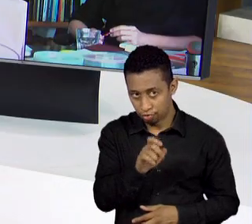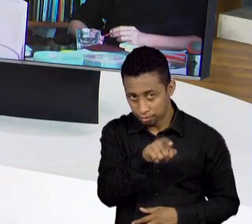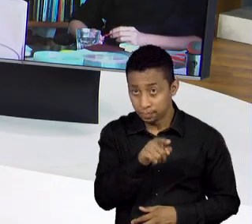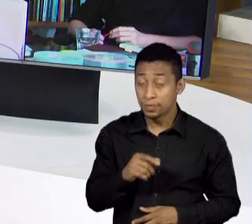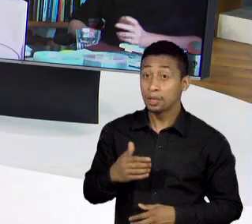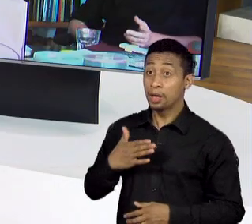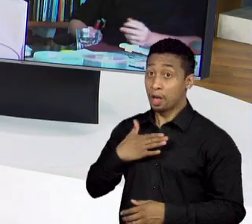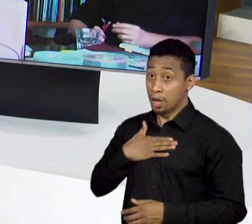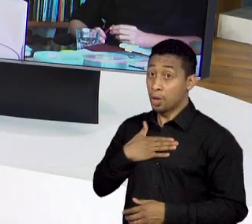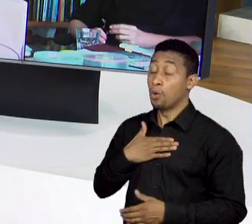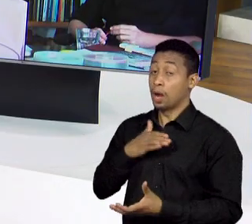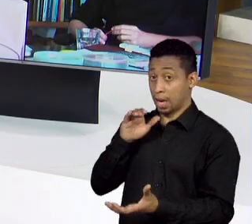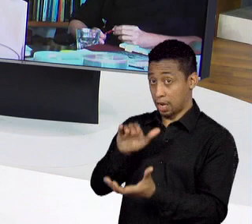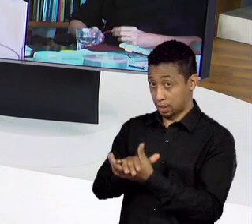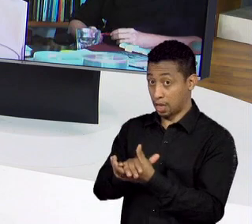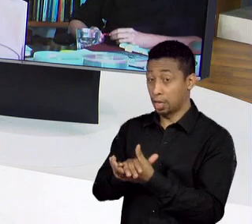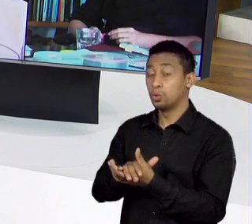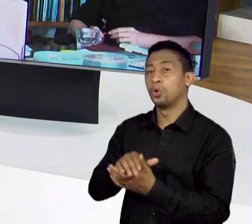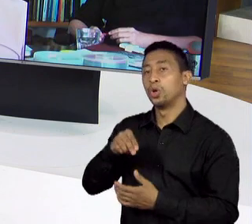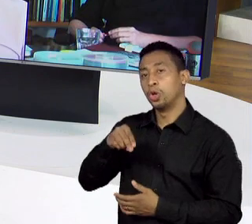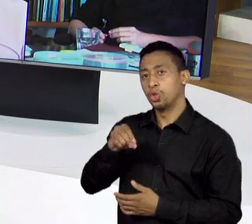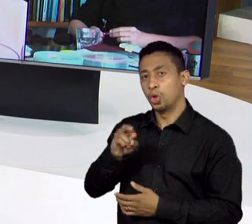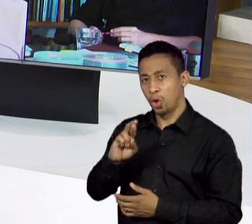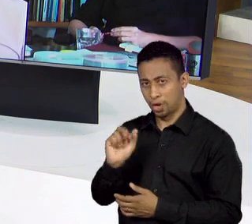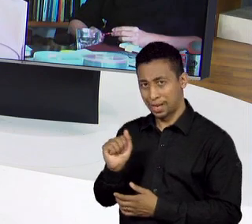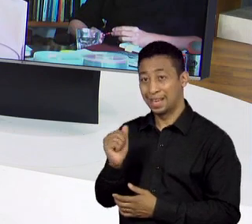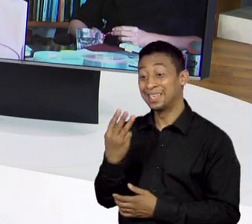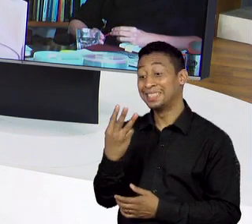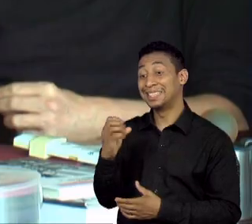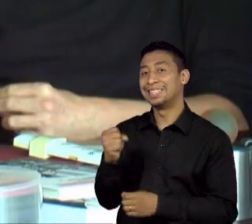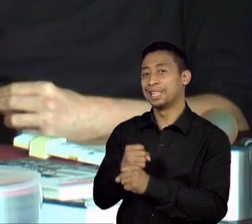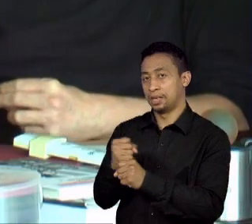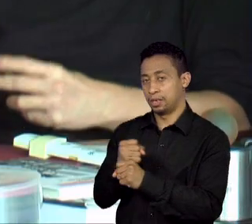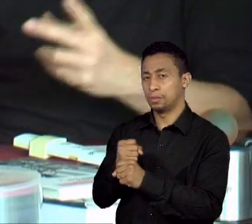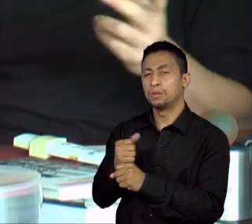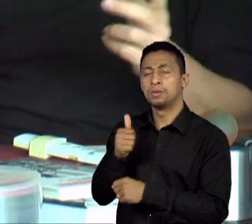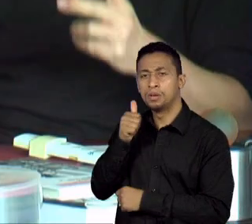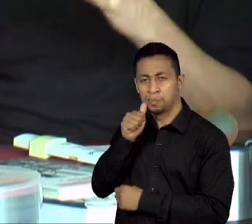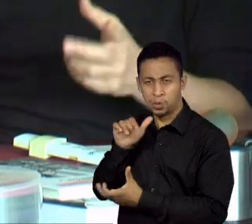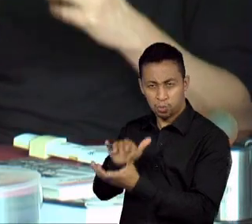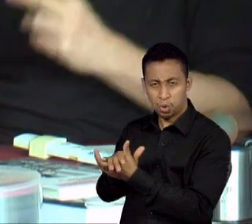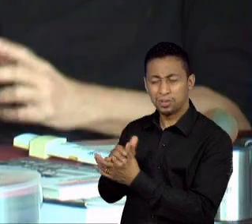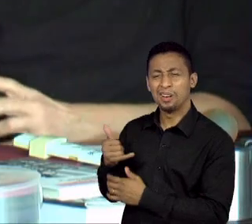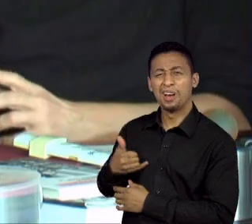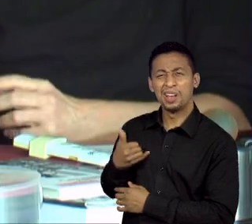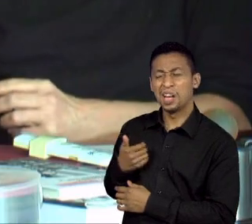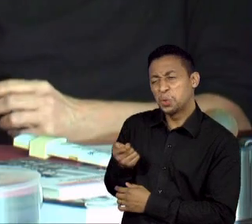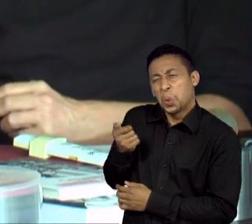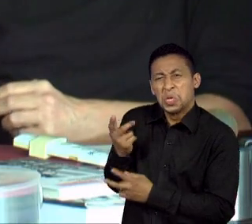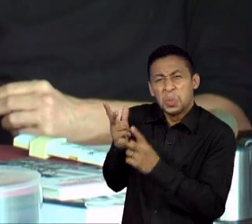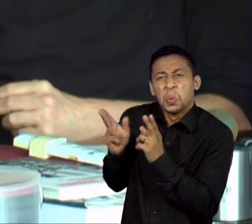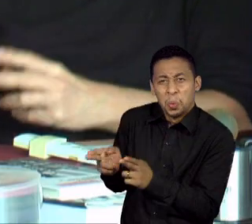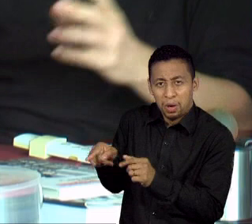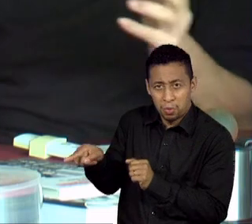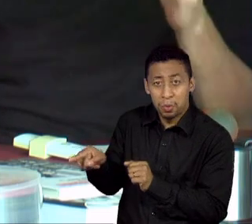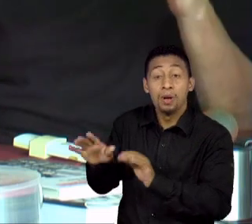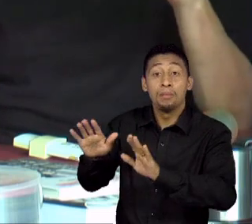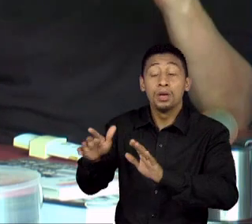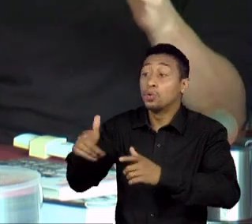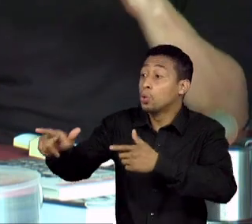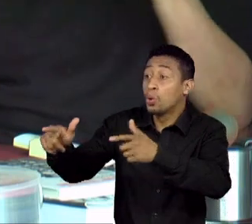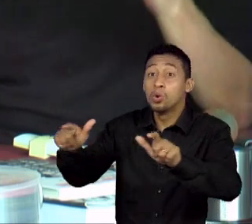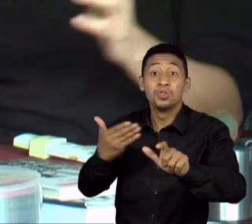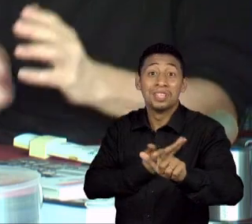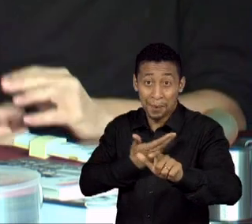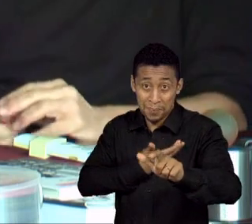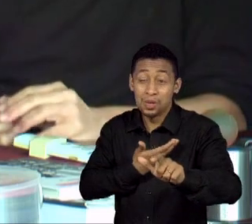Nora, nós temos uma idade bem parecida, mas eu tenho muitos amigos que têm diferença de idade muito grande,